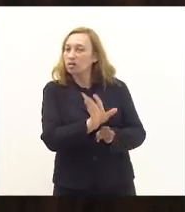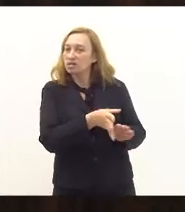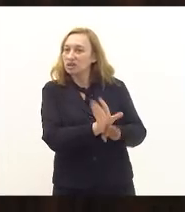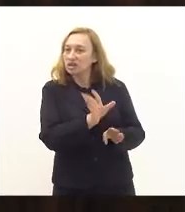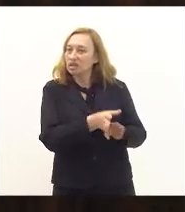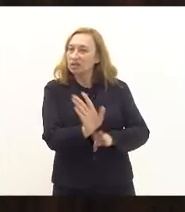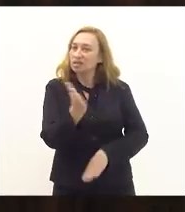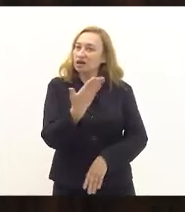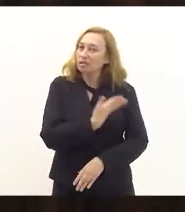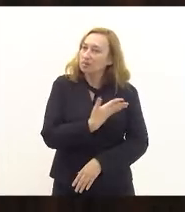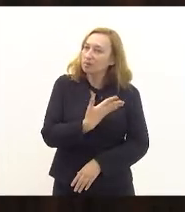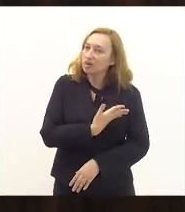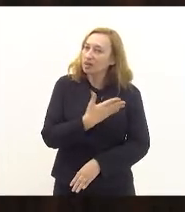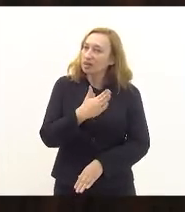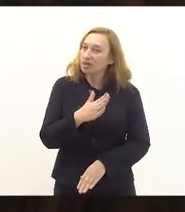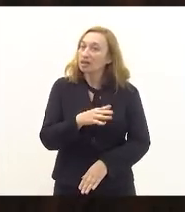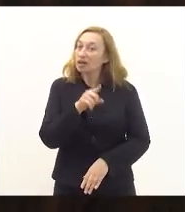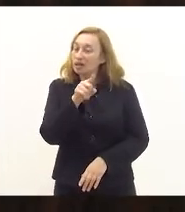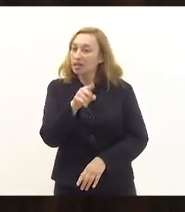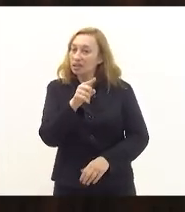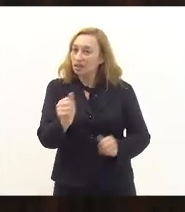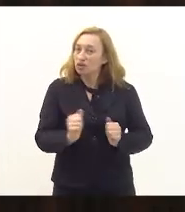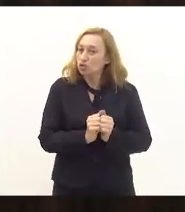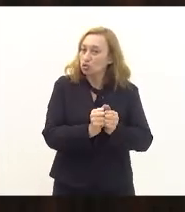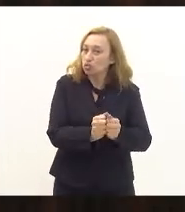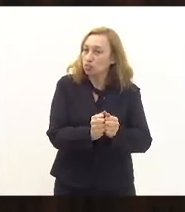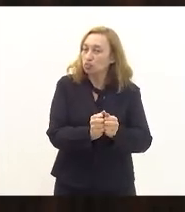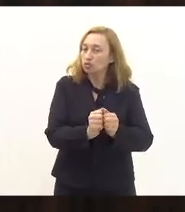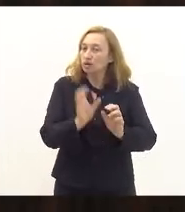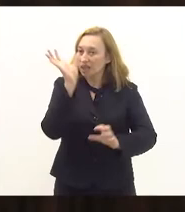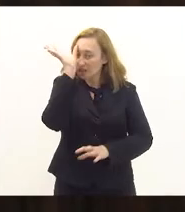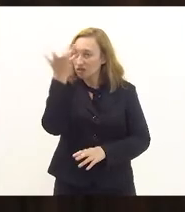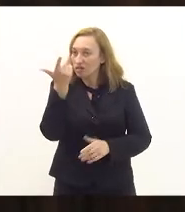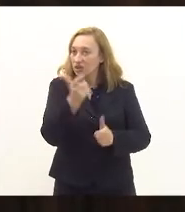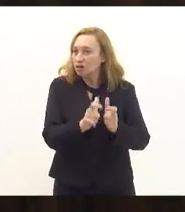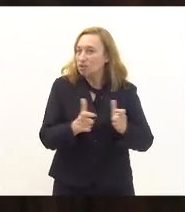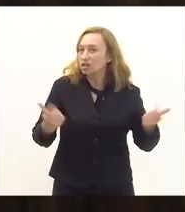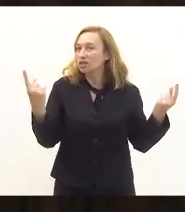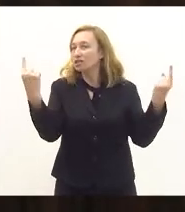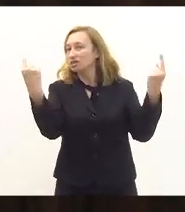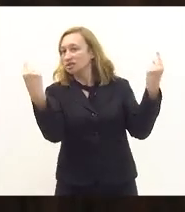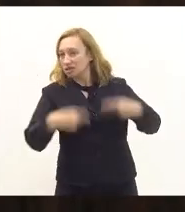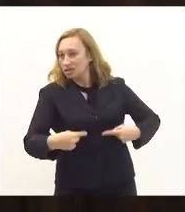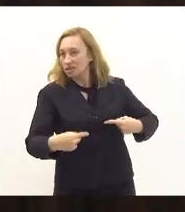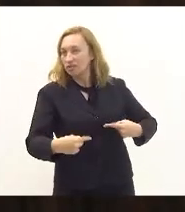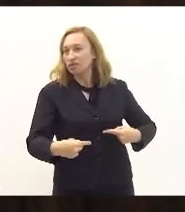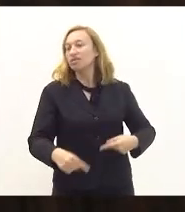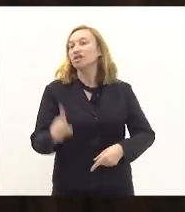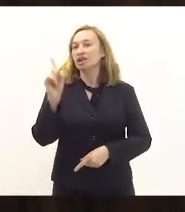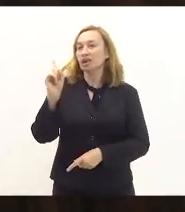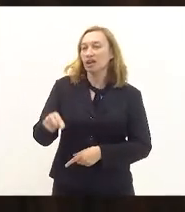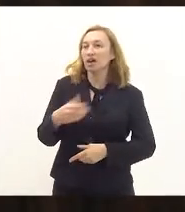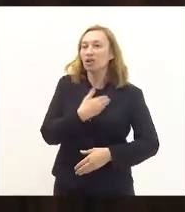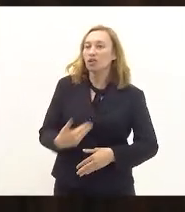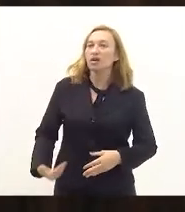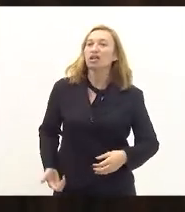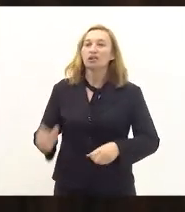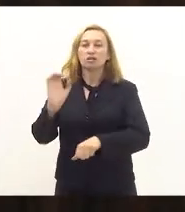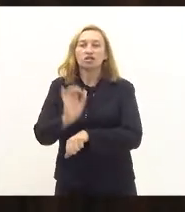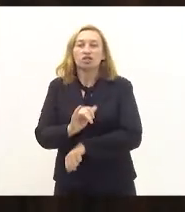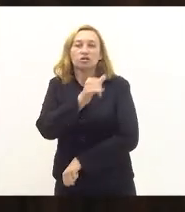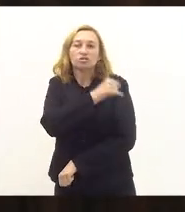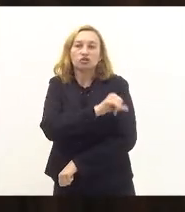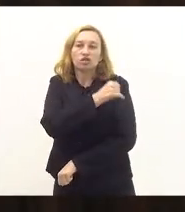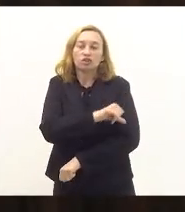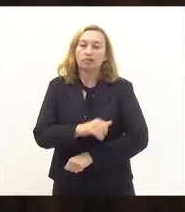mais do que um amigo, era aquele que estava ao seu lado para resolver os grandes desafios que era governar o Estado do Rio de